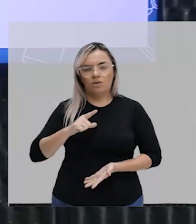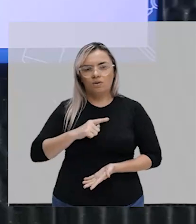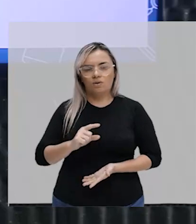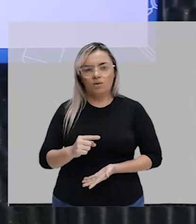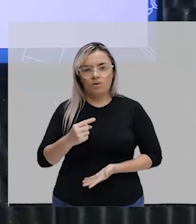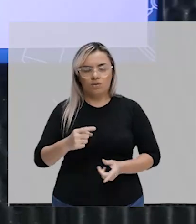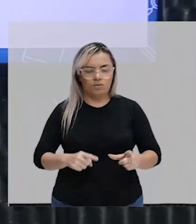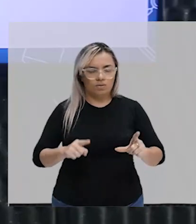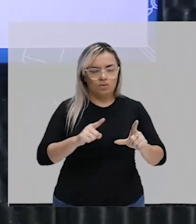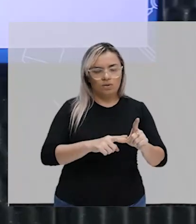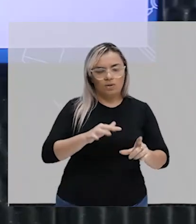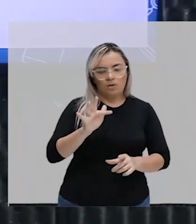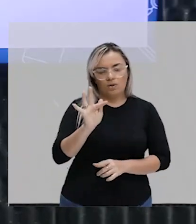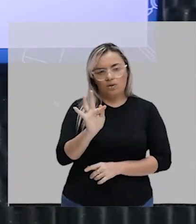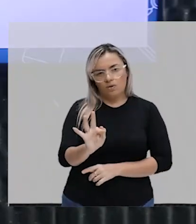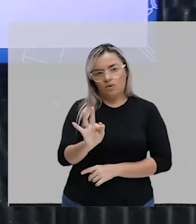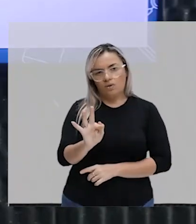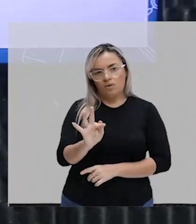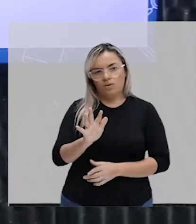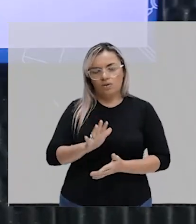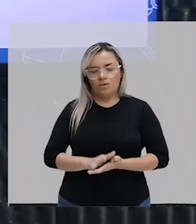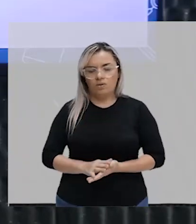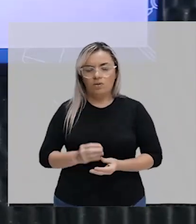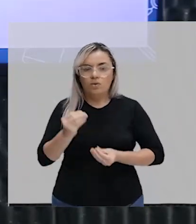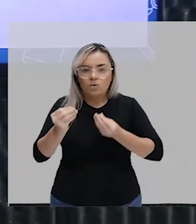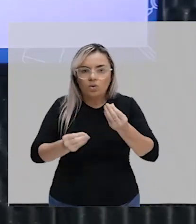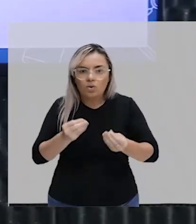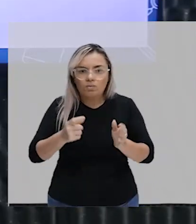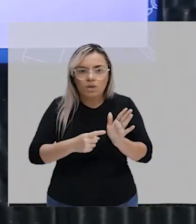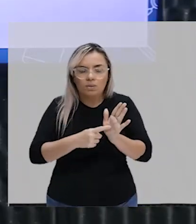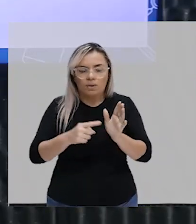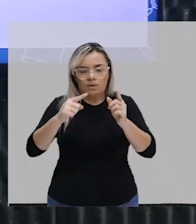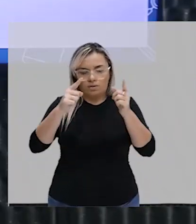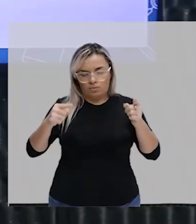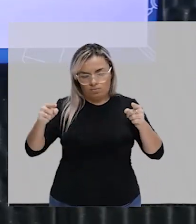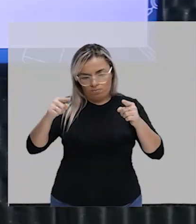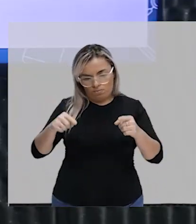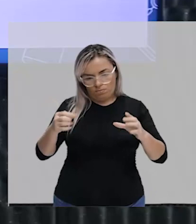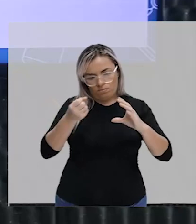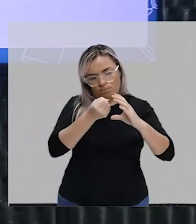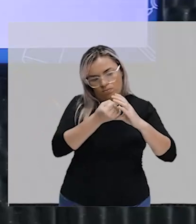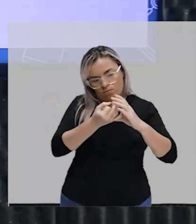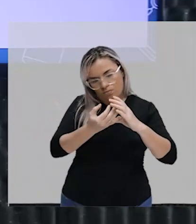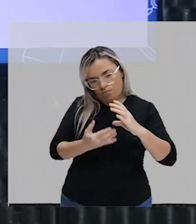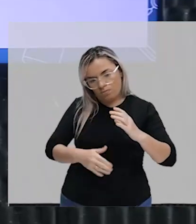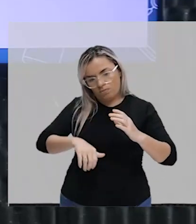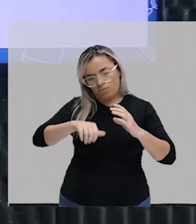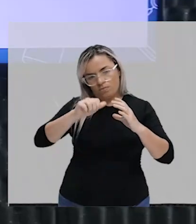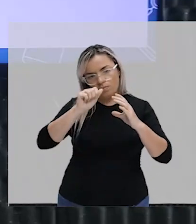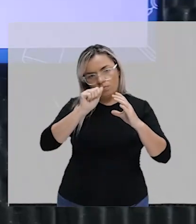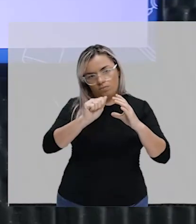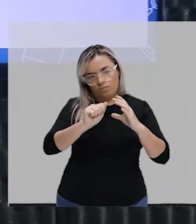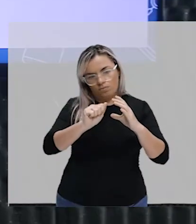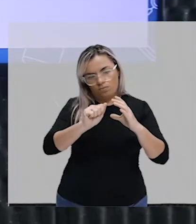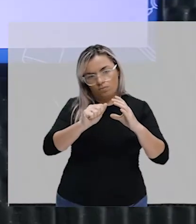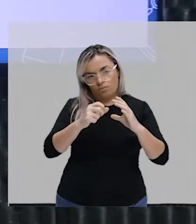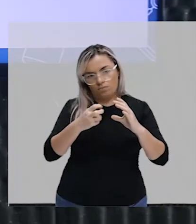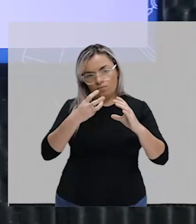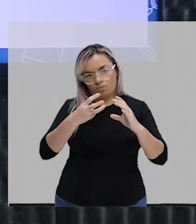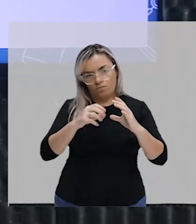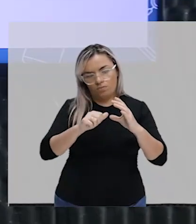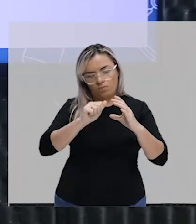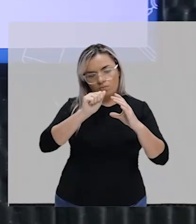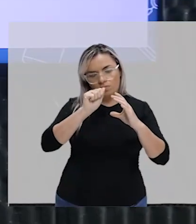letra F. Olha só como está posto, olha só. Aqui eu tenho um conjunto formado por 3